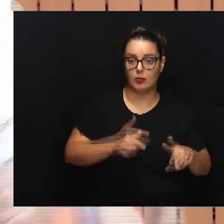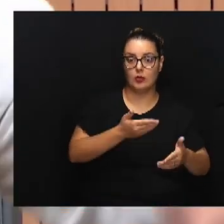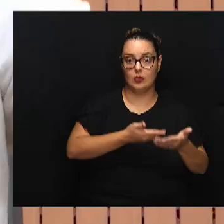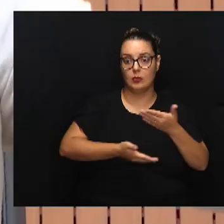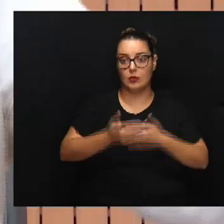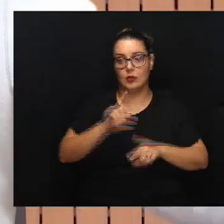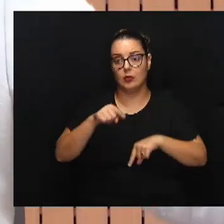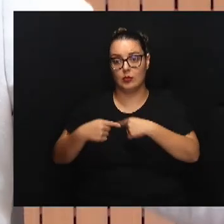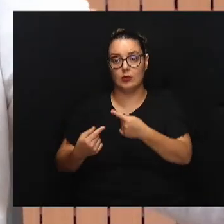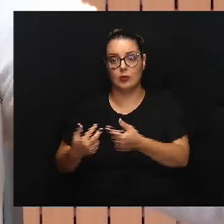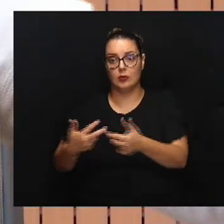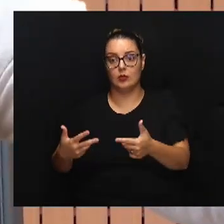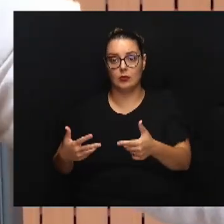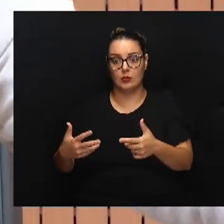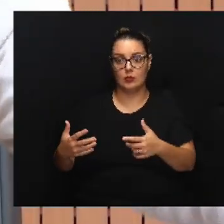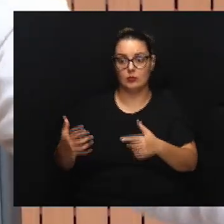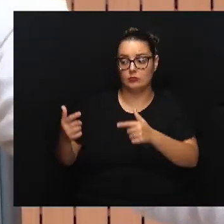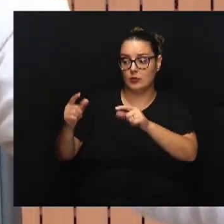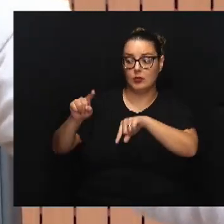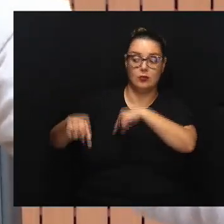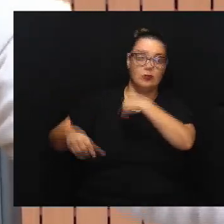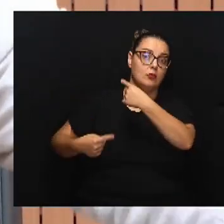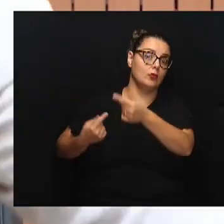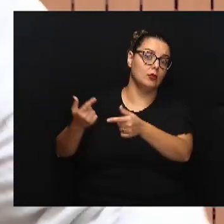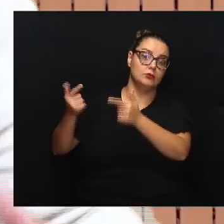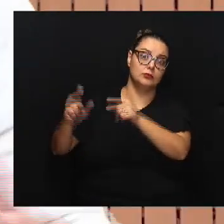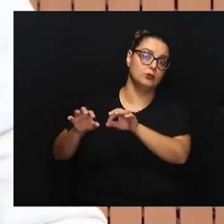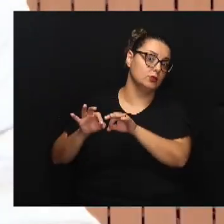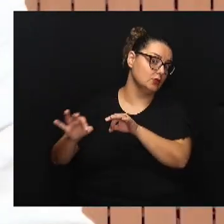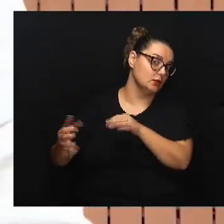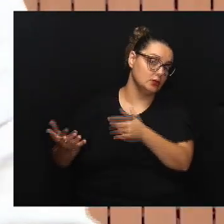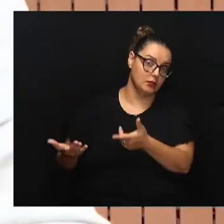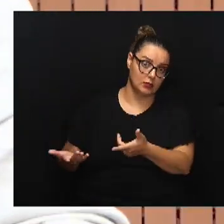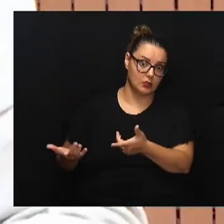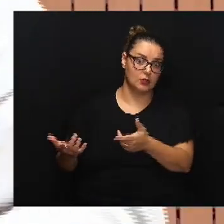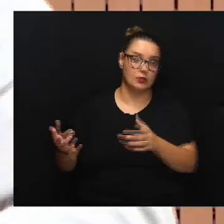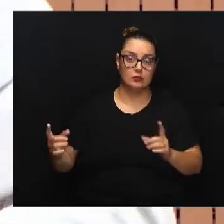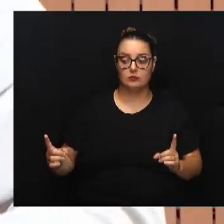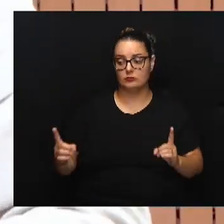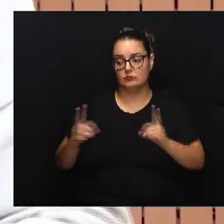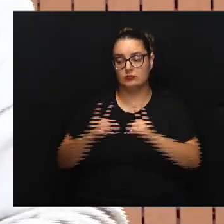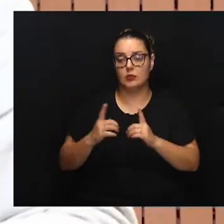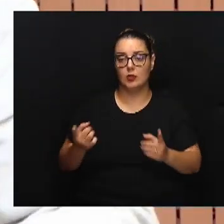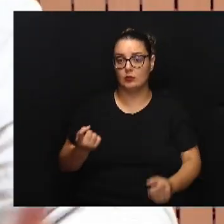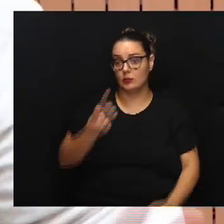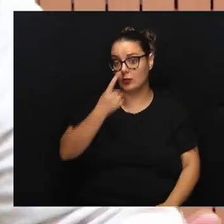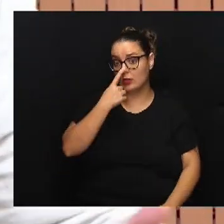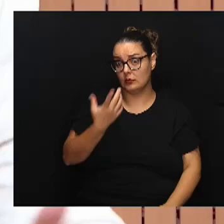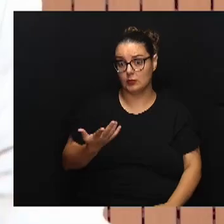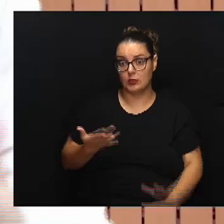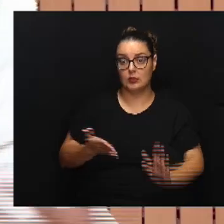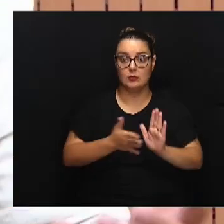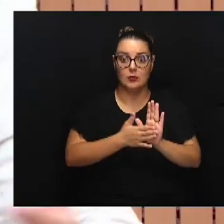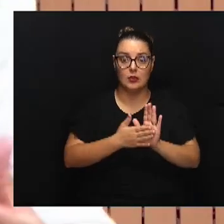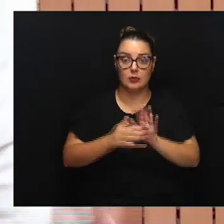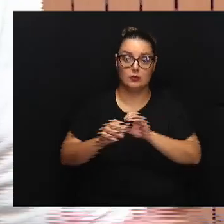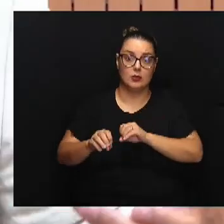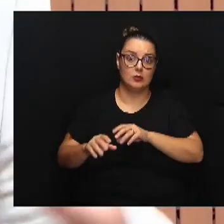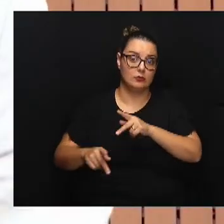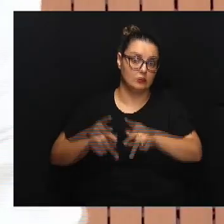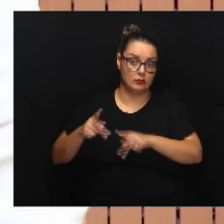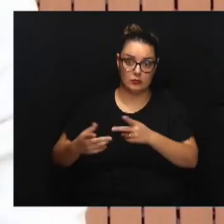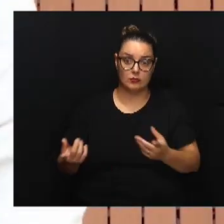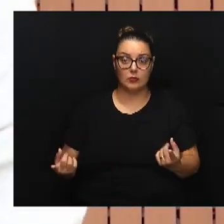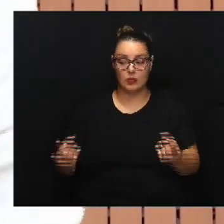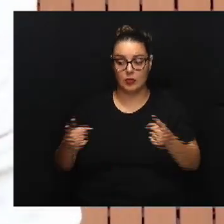coisa é se abrigar o outro que está em um outro território, e às vezes por uma afinidade de proposta de educação popular,